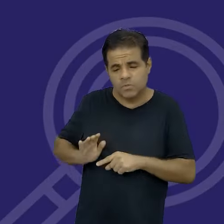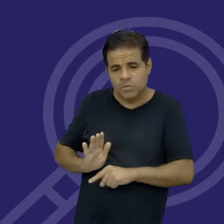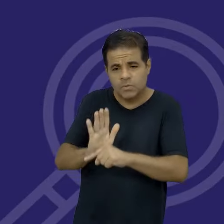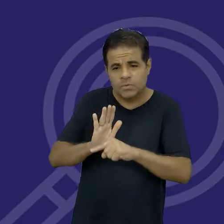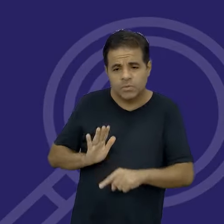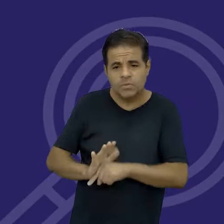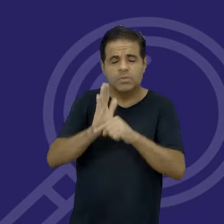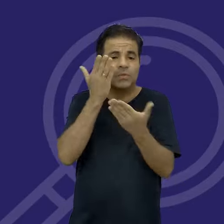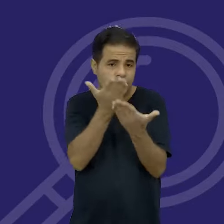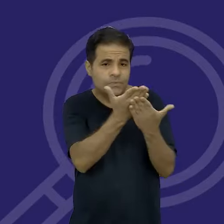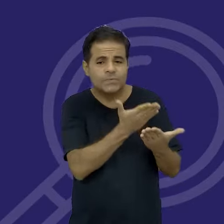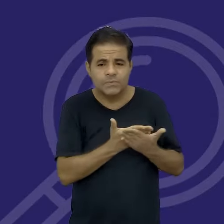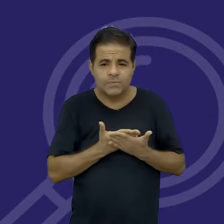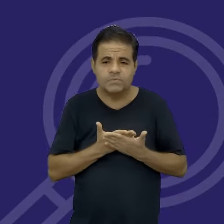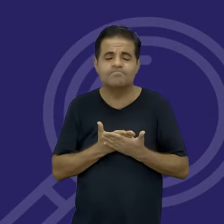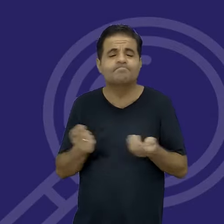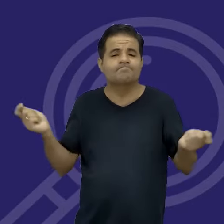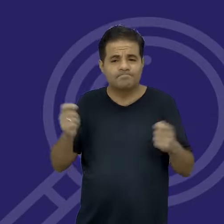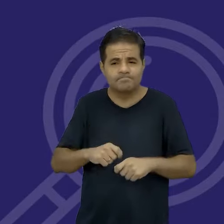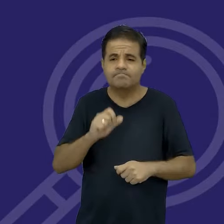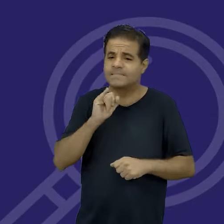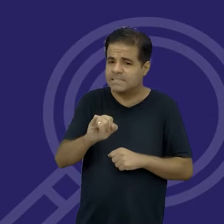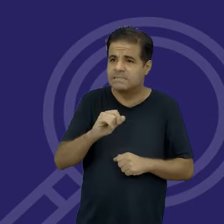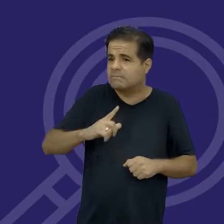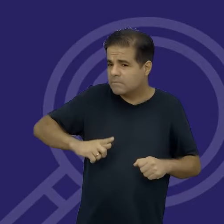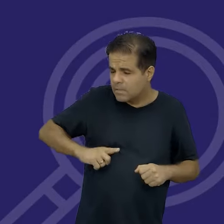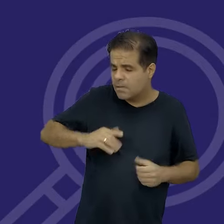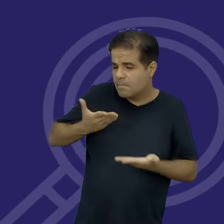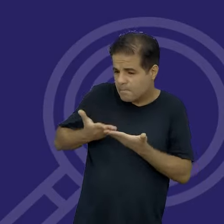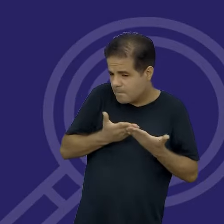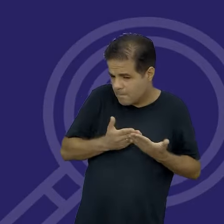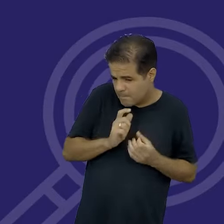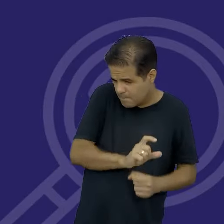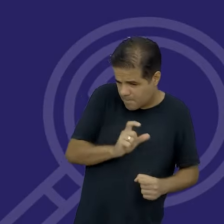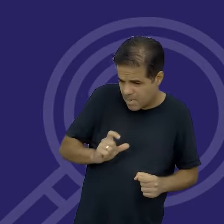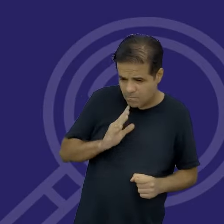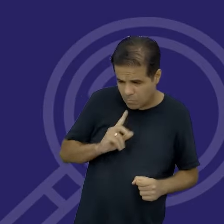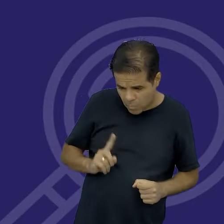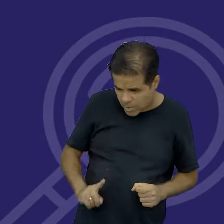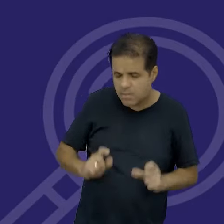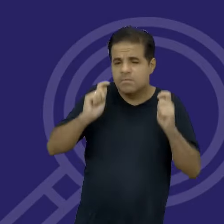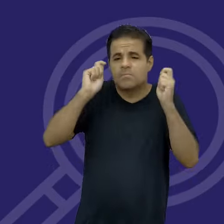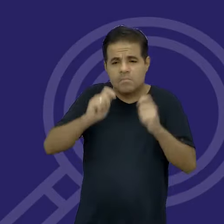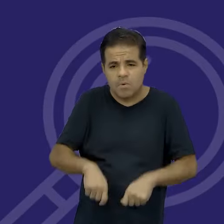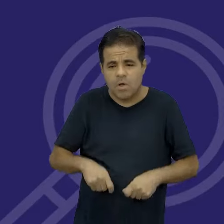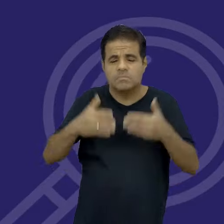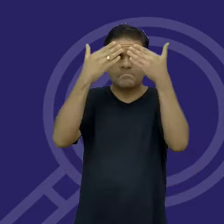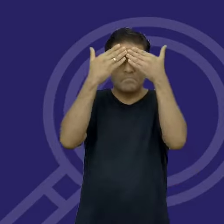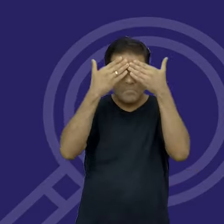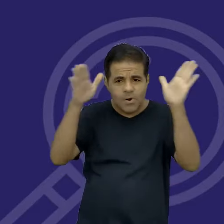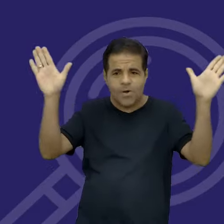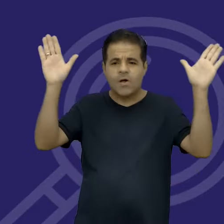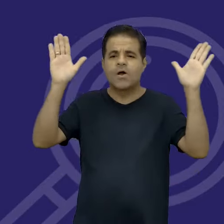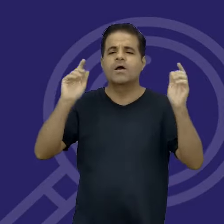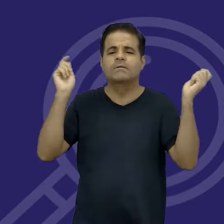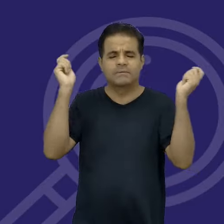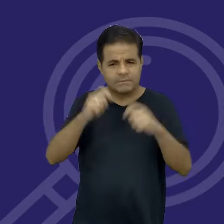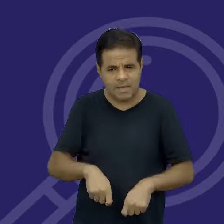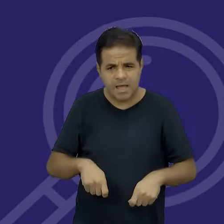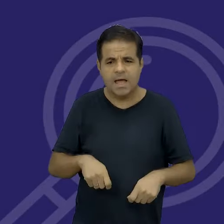esses estudantes, né? Se houver no texto palavras que são desconhecidas, nós podemos também ampliar esse repertório